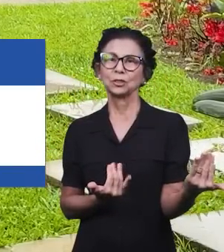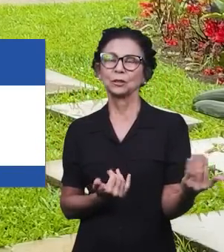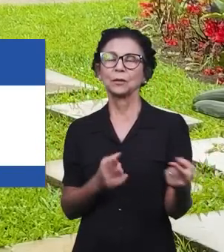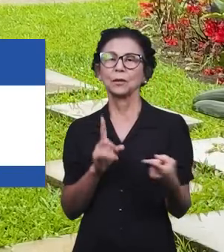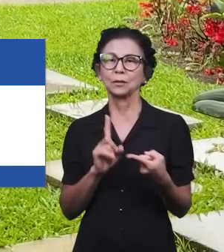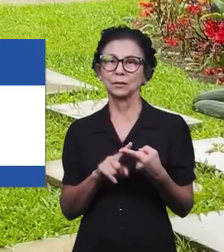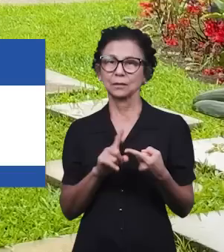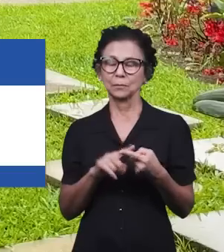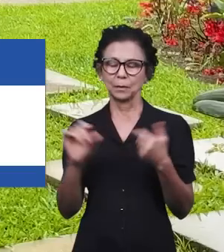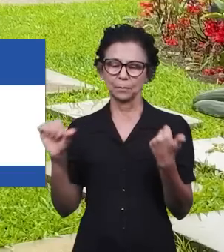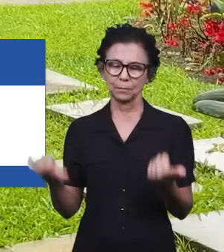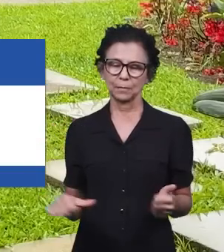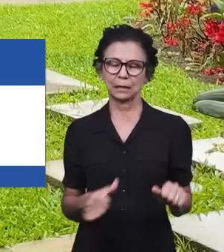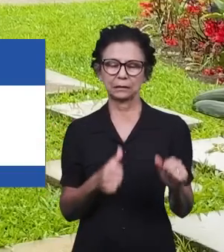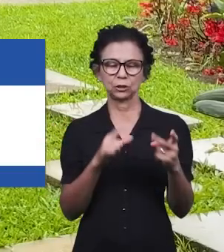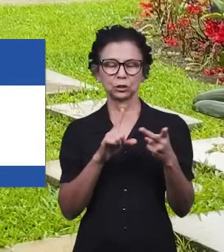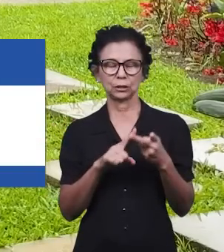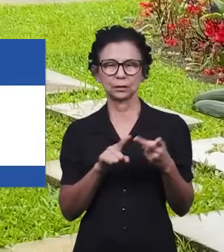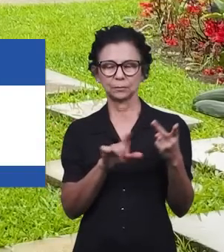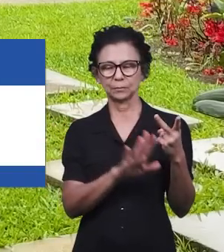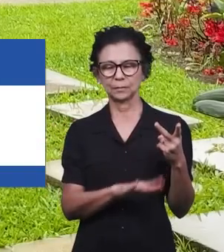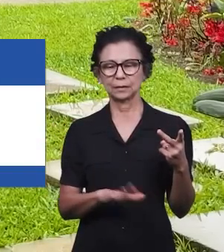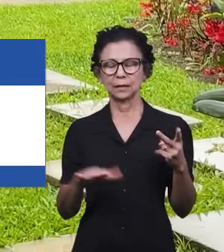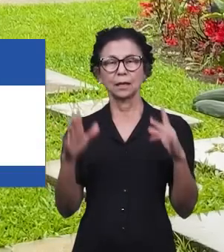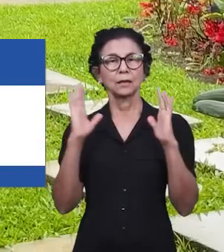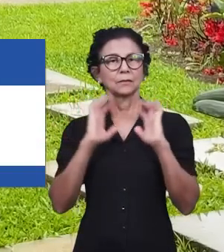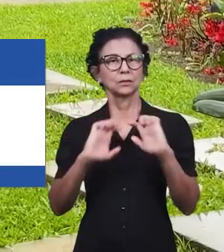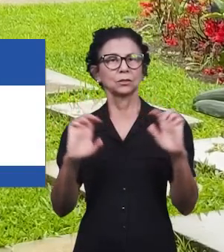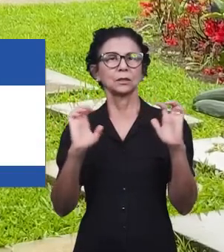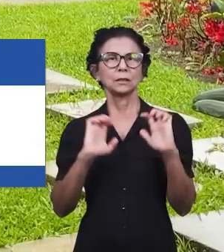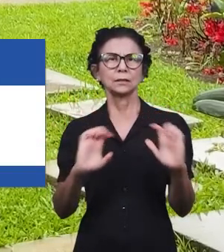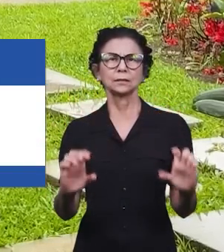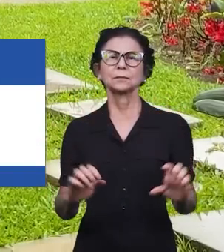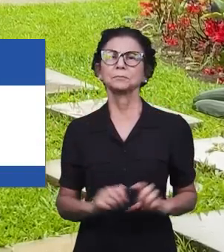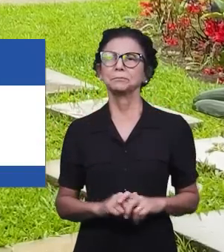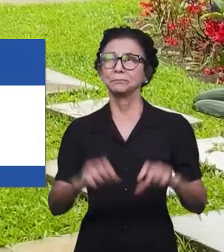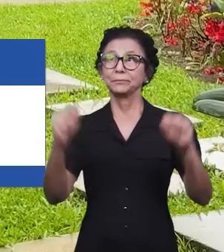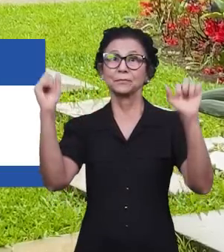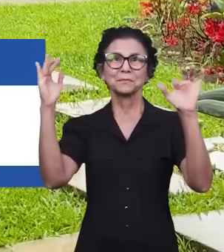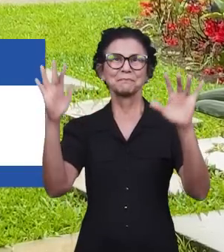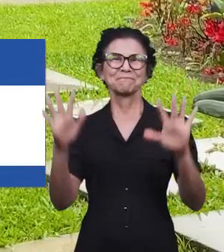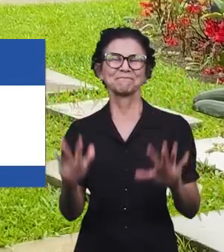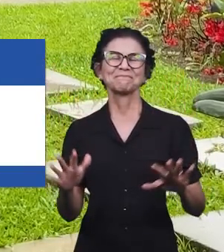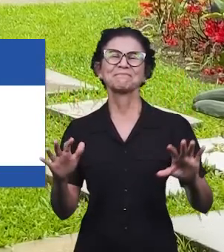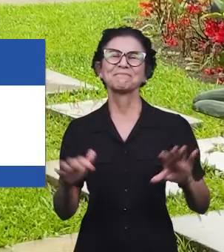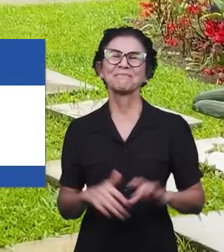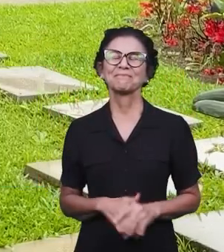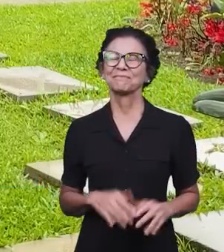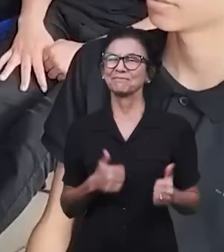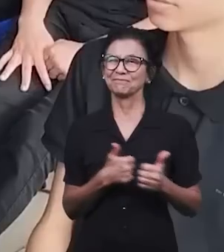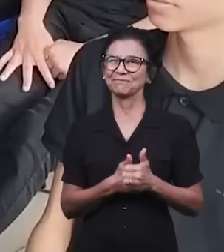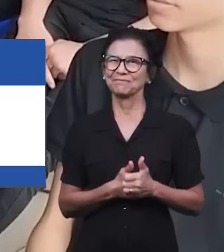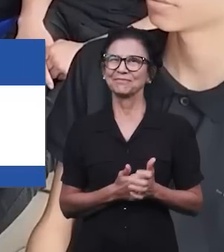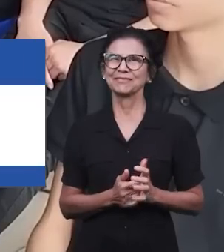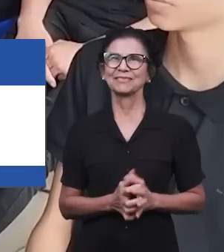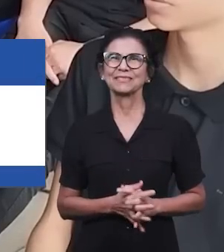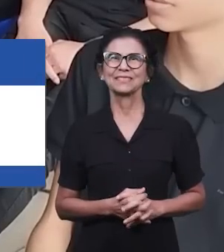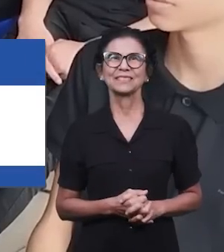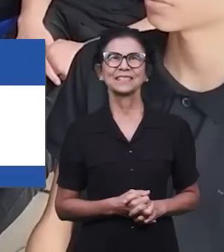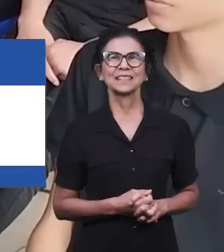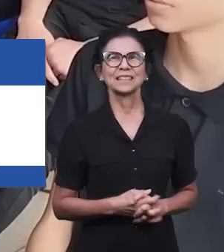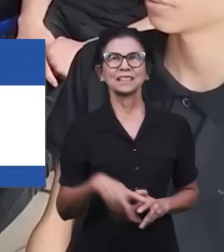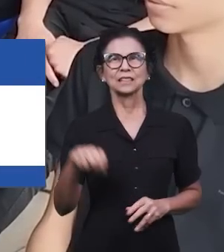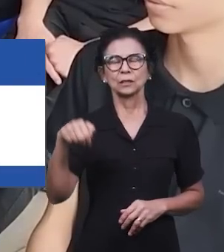batismos, evangelizações das crianças e mais, muitas bênçãos em nosso meio. Acompanhe. Começando